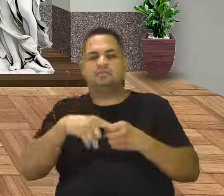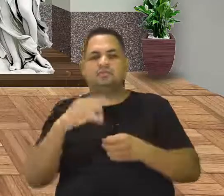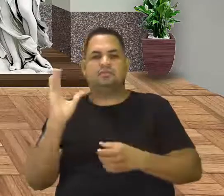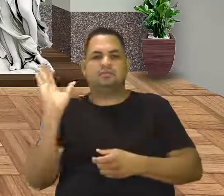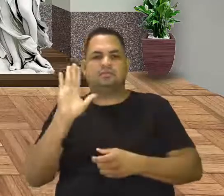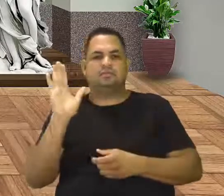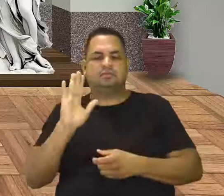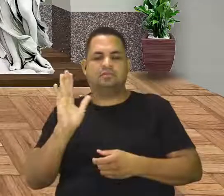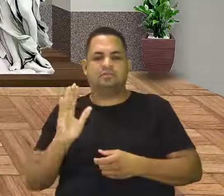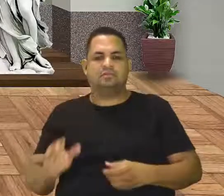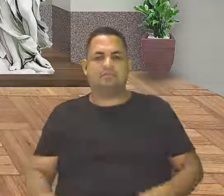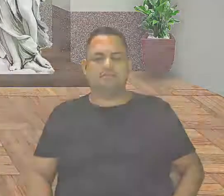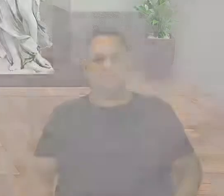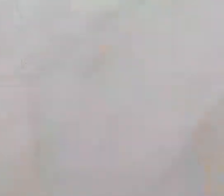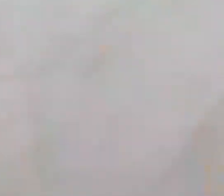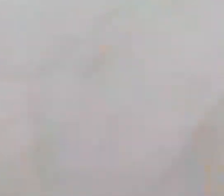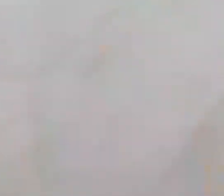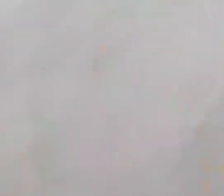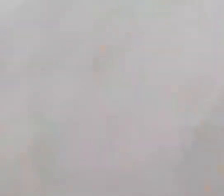tchau